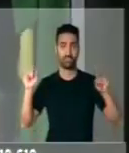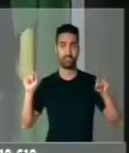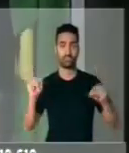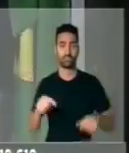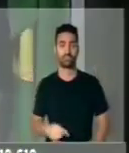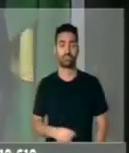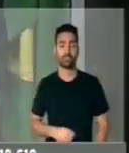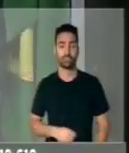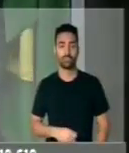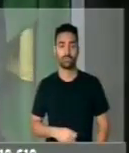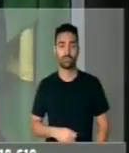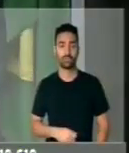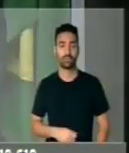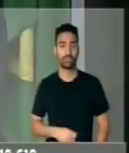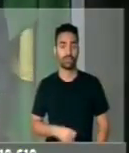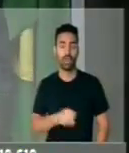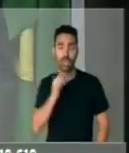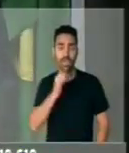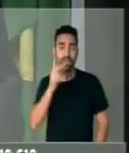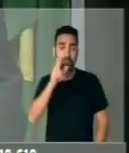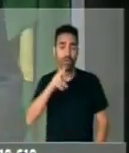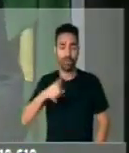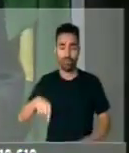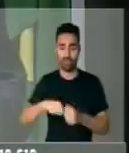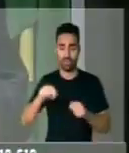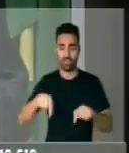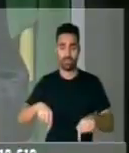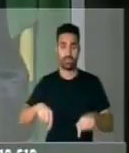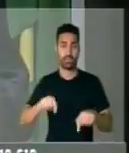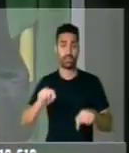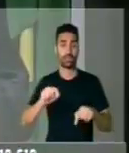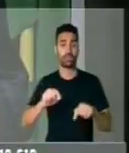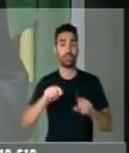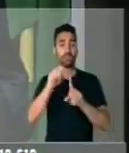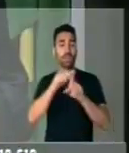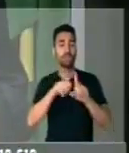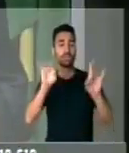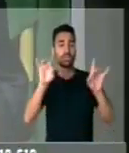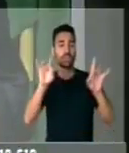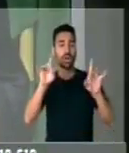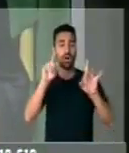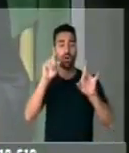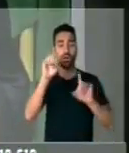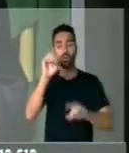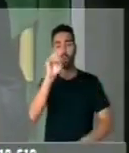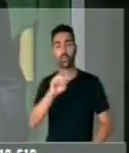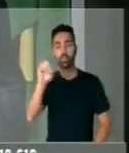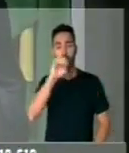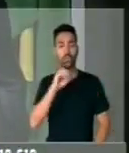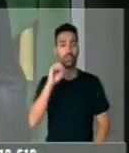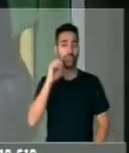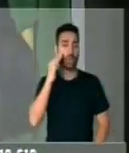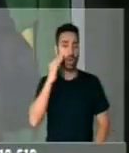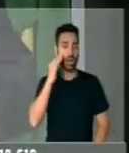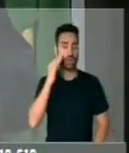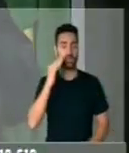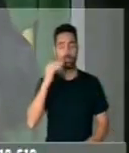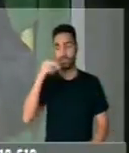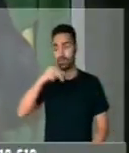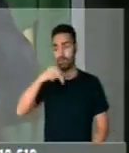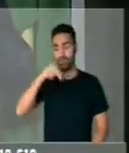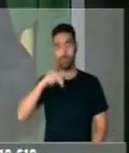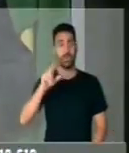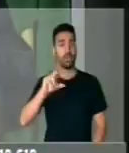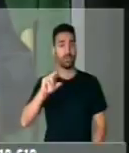Awareness Month. É igual nós fazemos aqui o mês do Outubro Rosa, do Novembro Azul, um mês